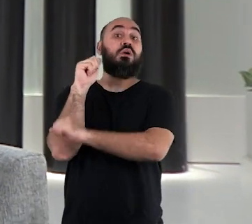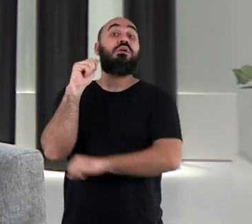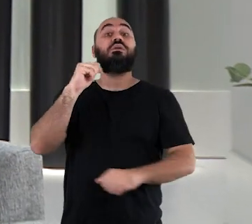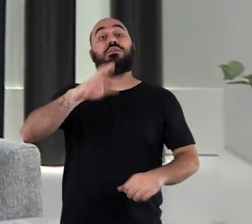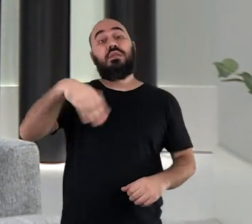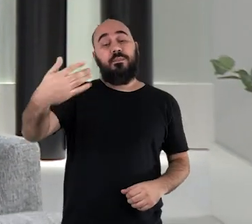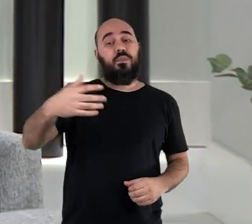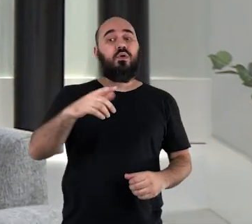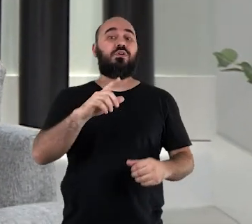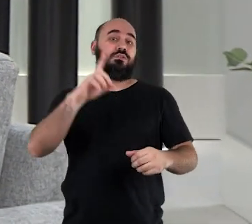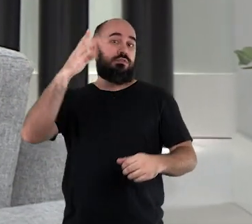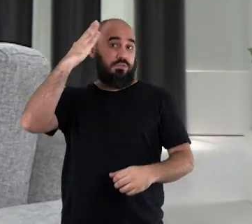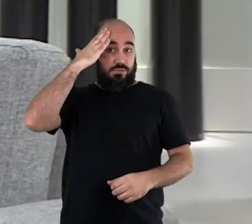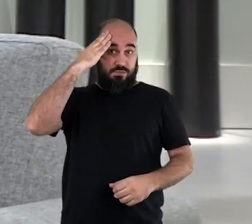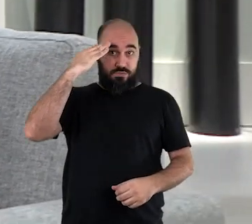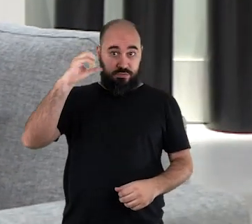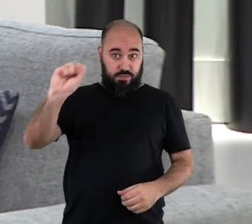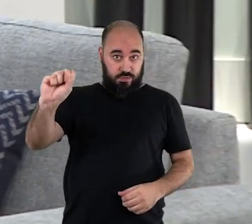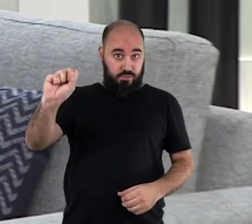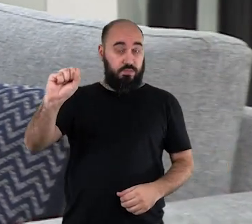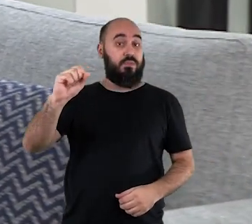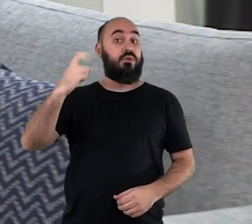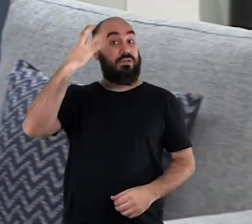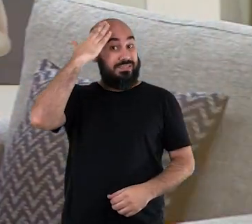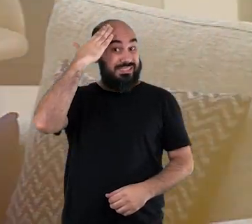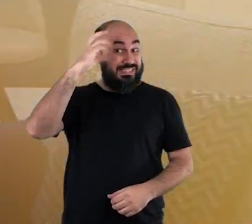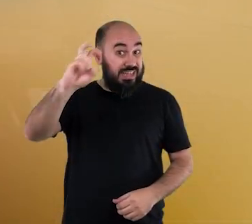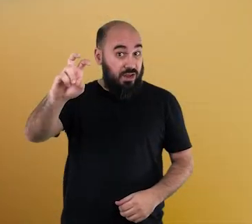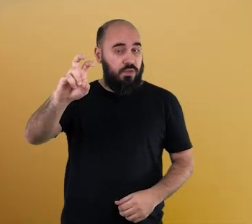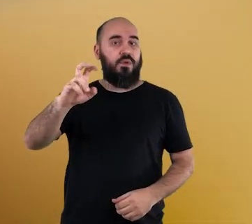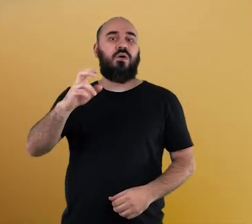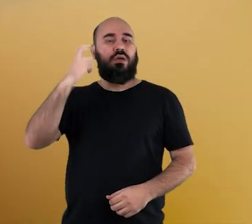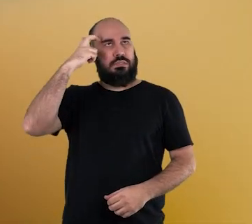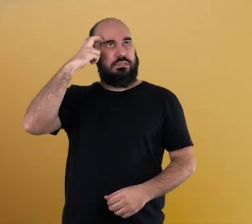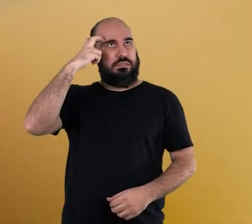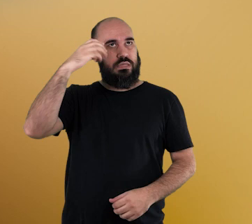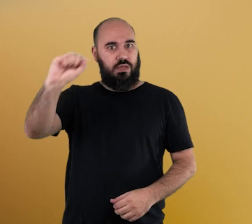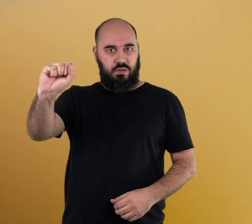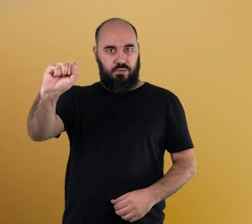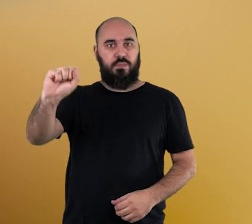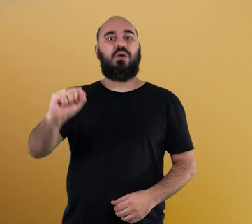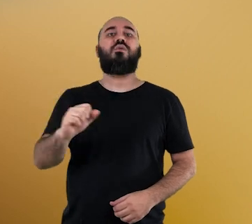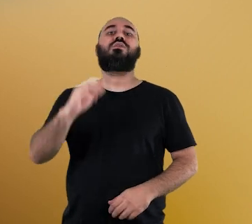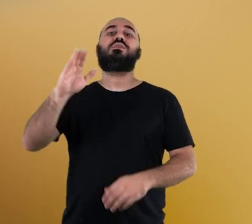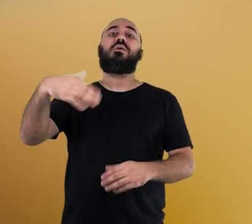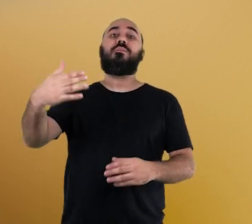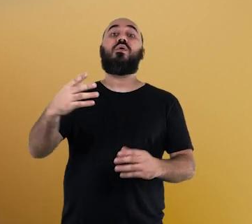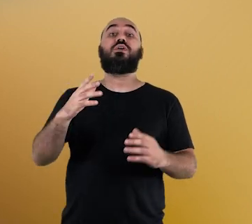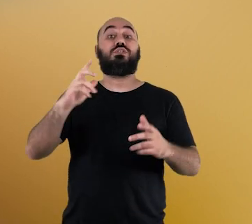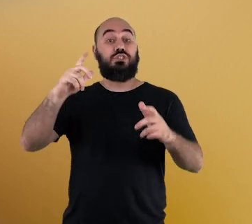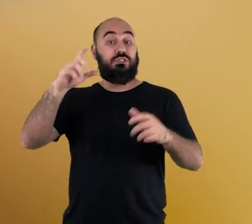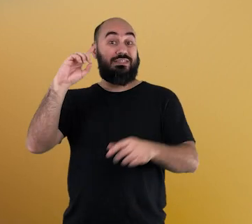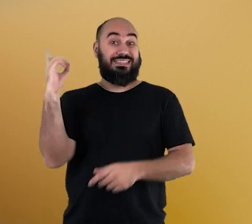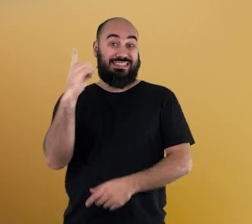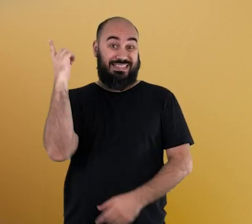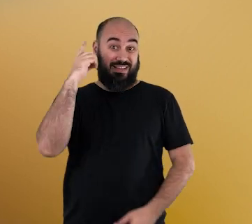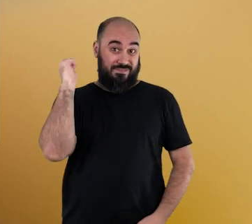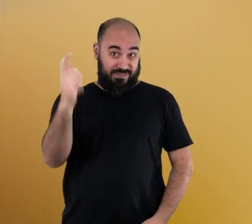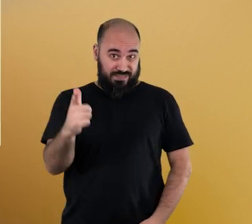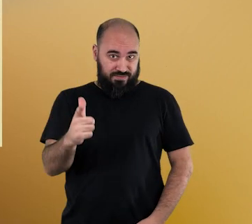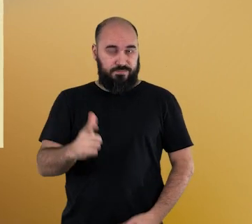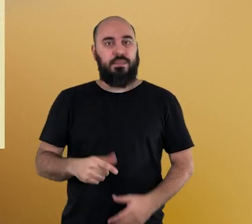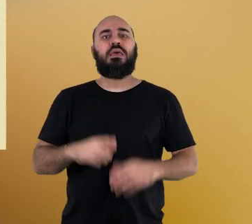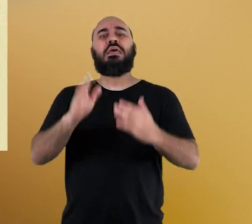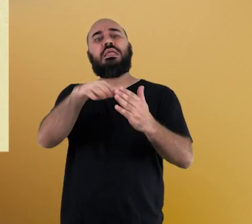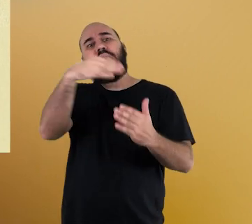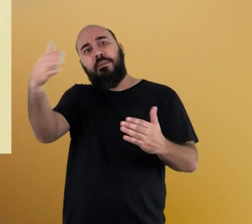Salomão. E após Salomão, Israel se dividiu em 2 reinos, o reino do norte e o reino do sul.